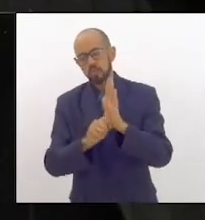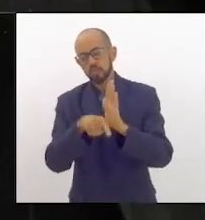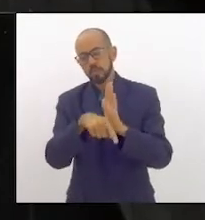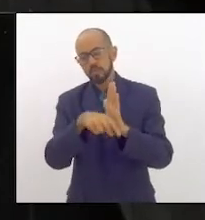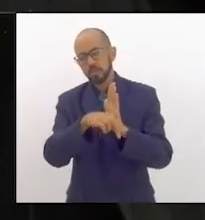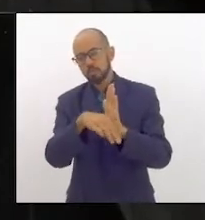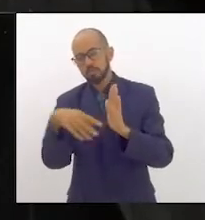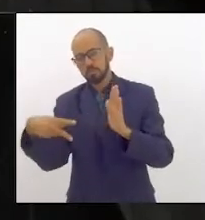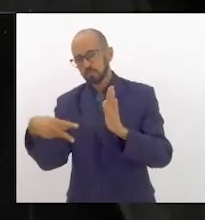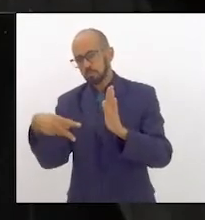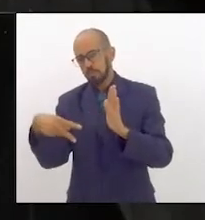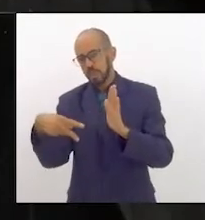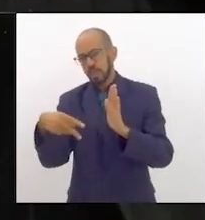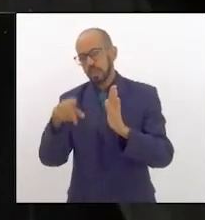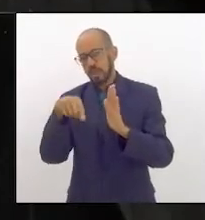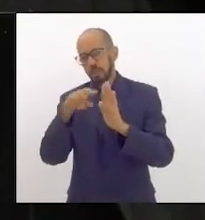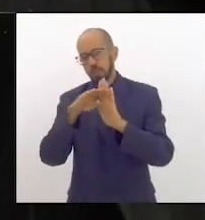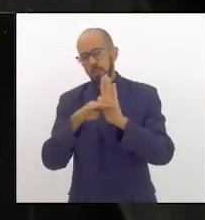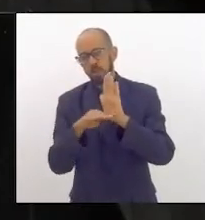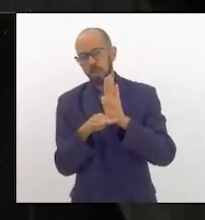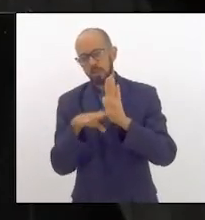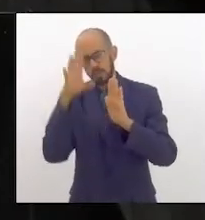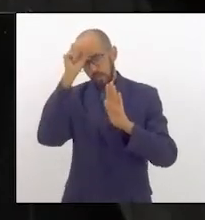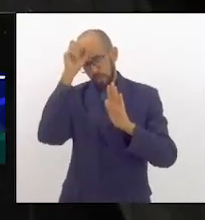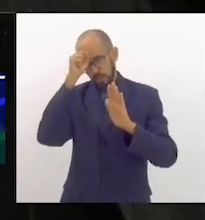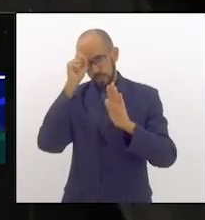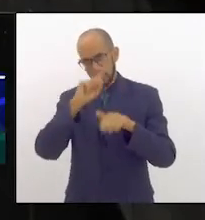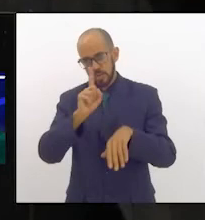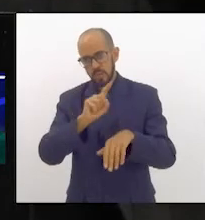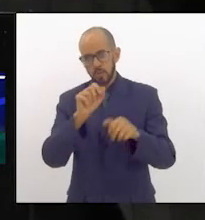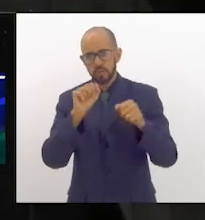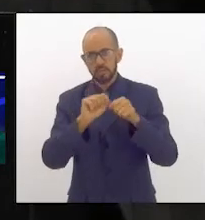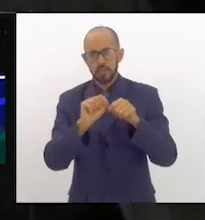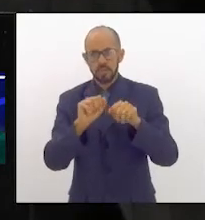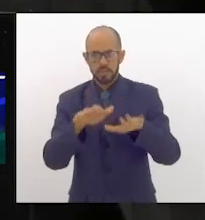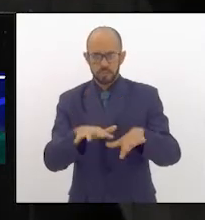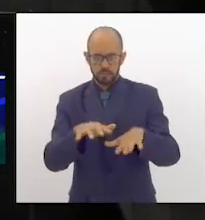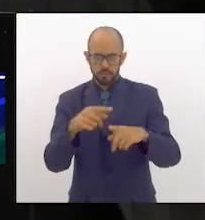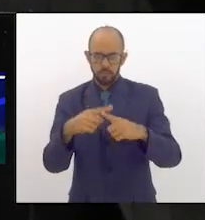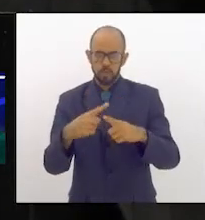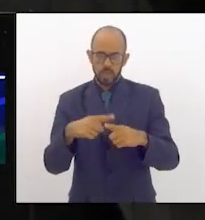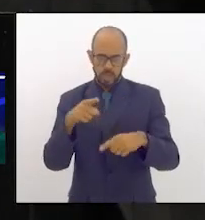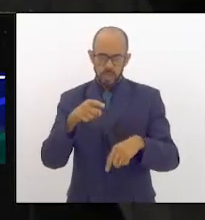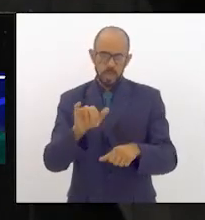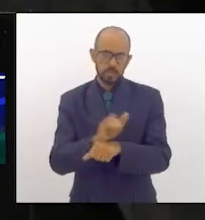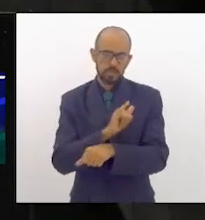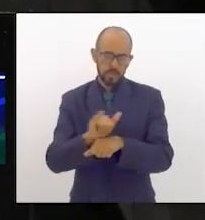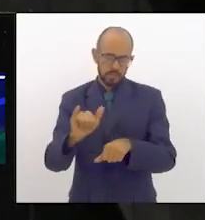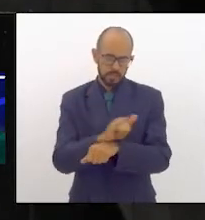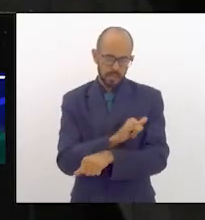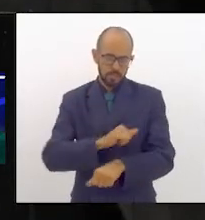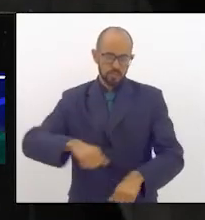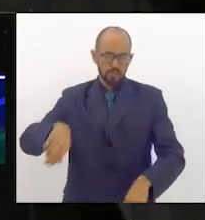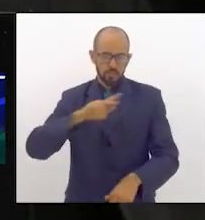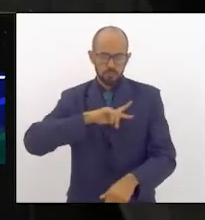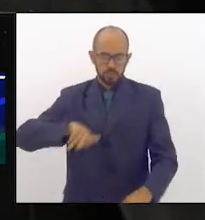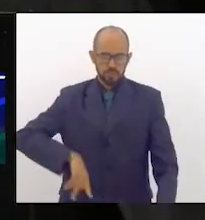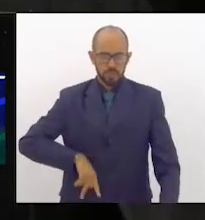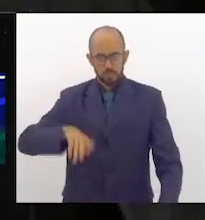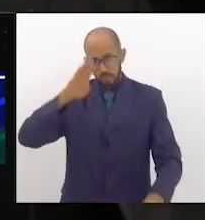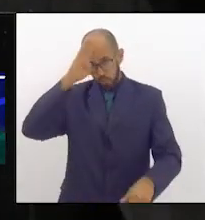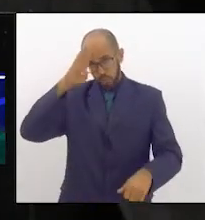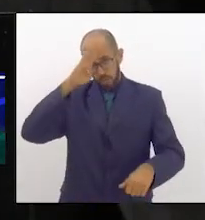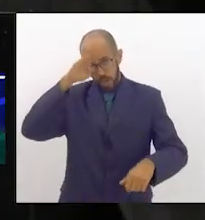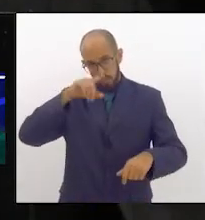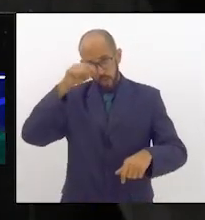Jovem Aprendiz e o programa Jovem Aprendiz não seja alcançado por essa nova legislação porque o pretexto oficial do presidente Jair bolsonaro é que ele